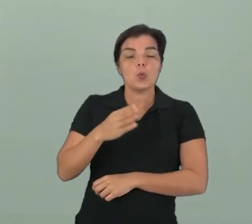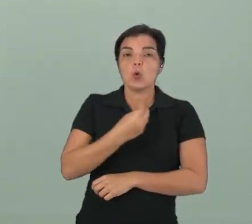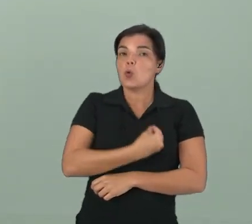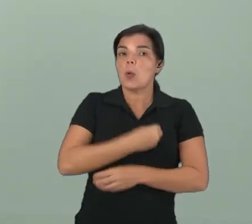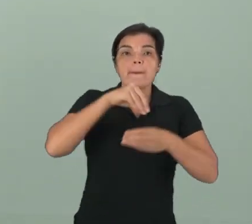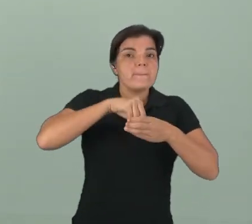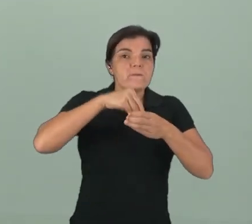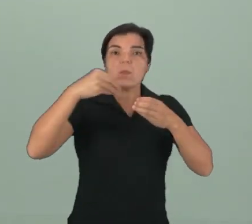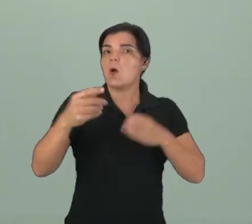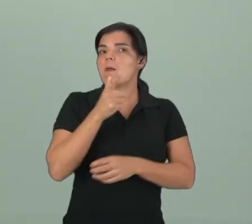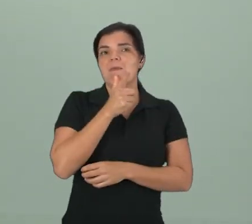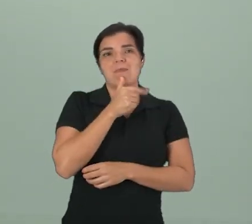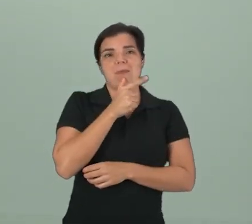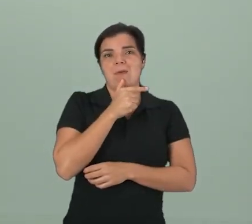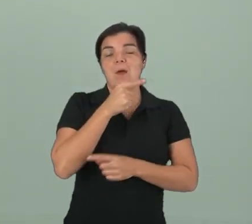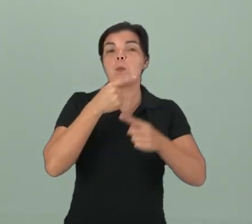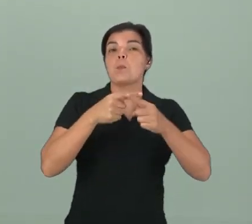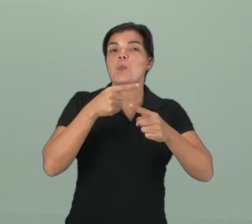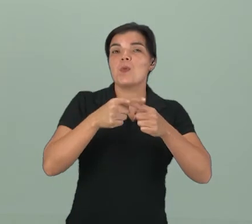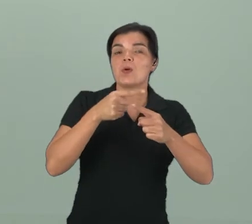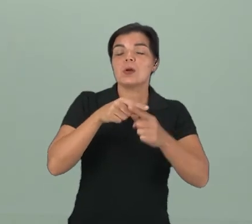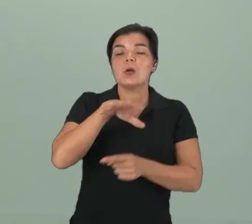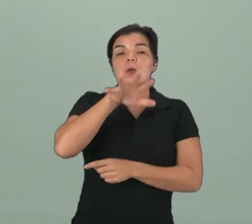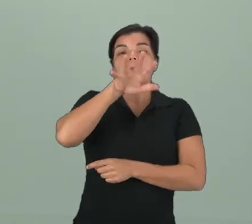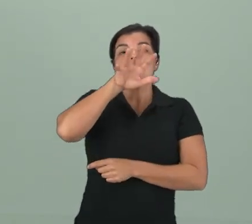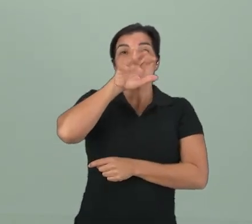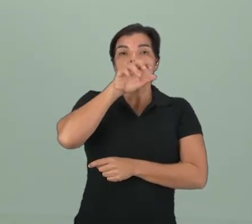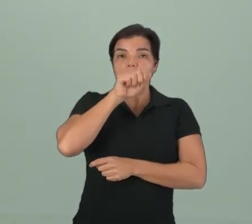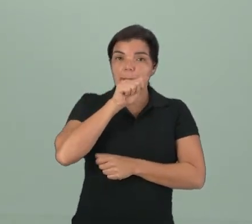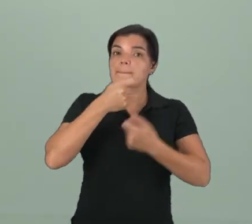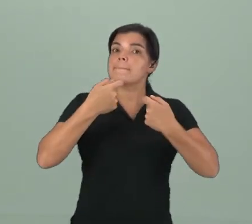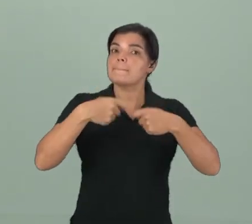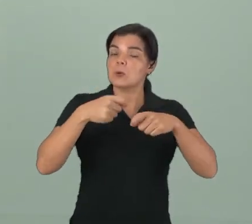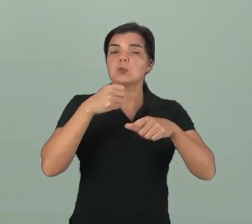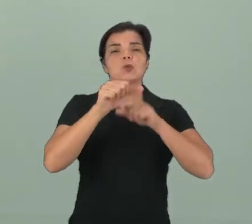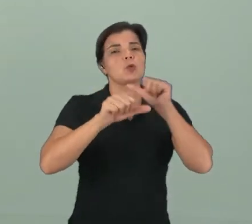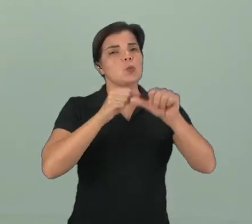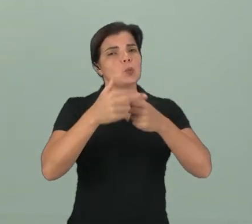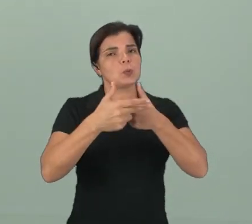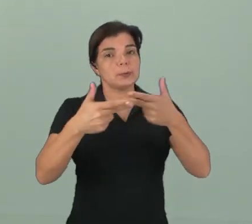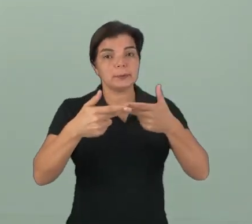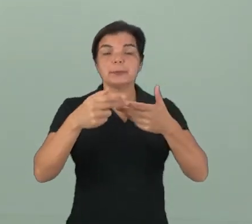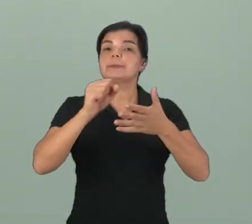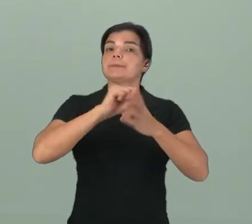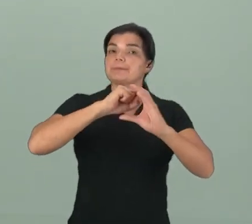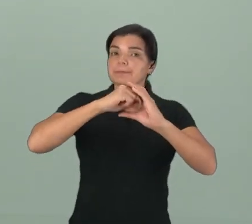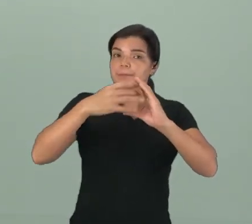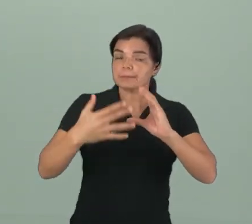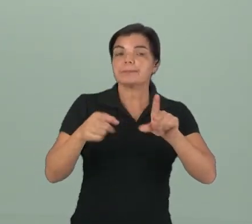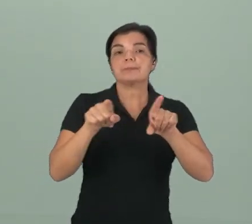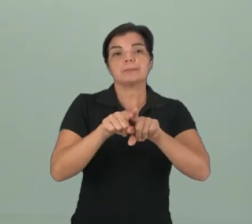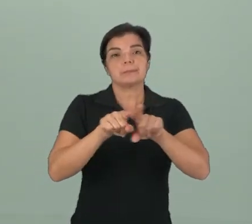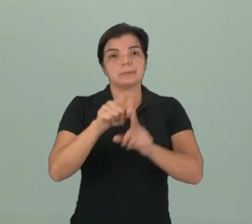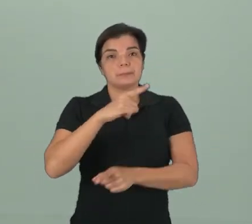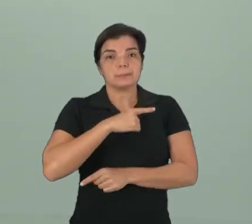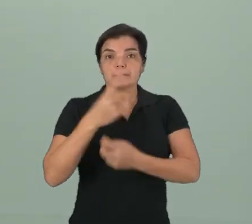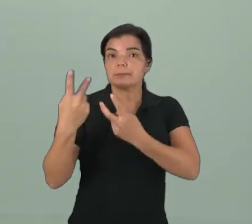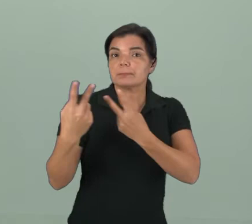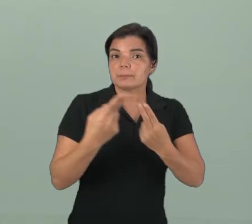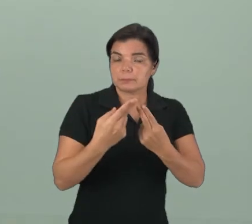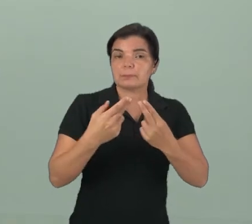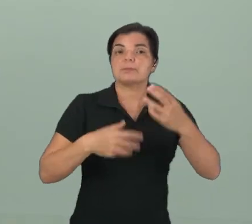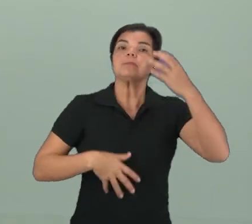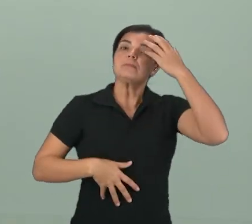sobrevive fora da água por conta de sua respiração e de muitas outras características que ele possui. Da mesma